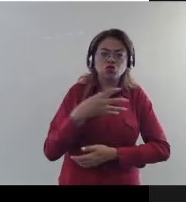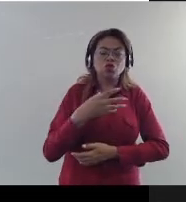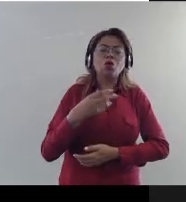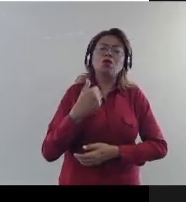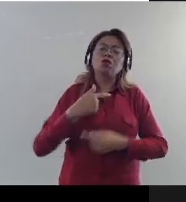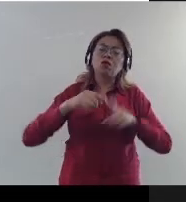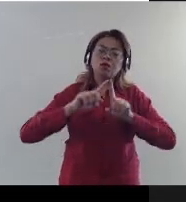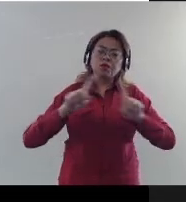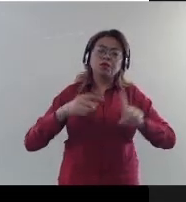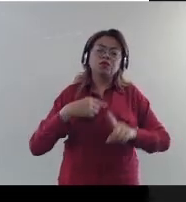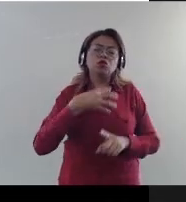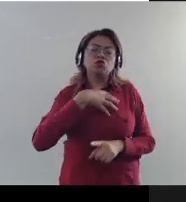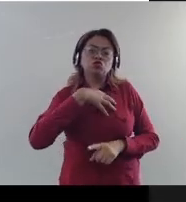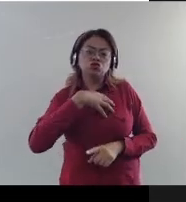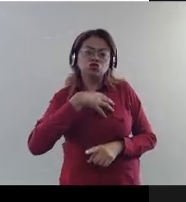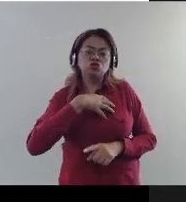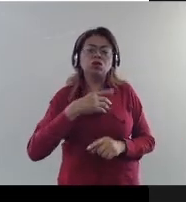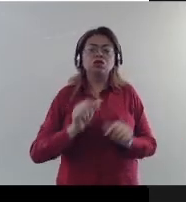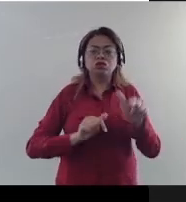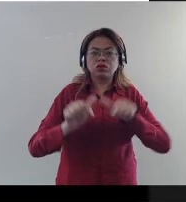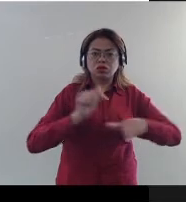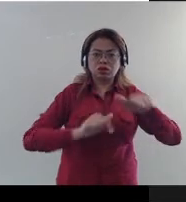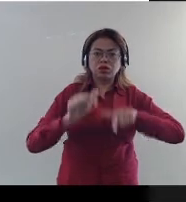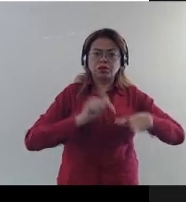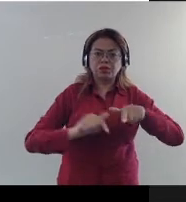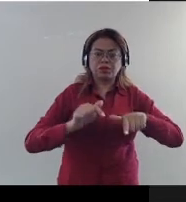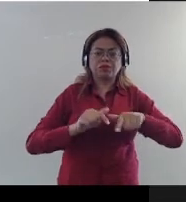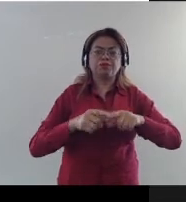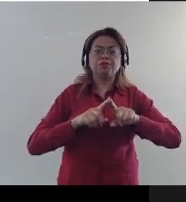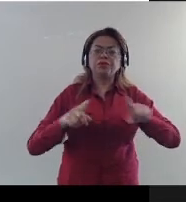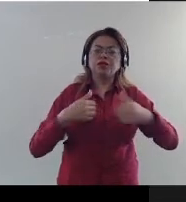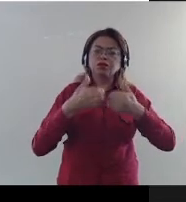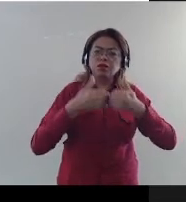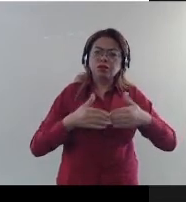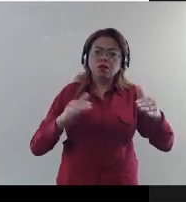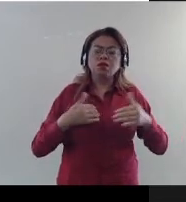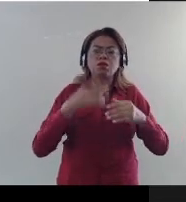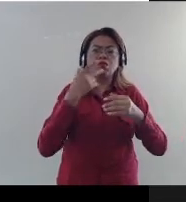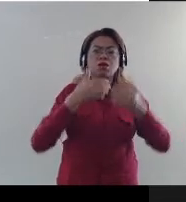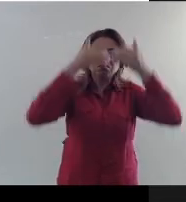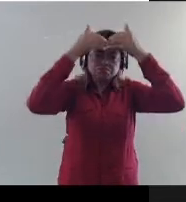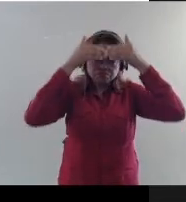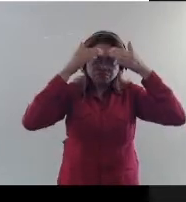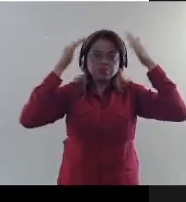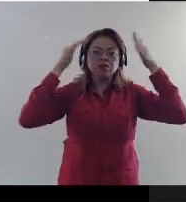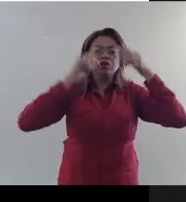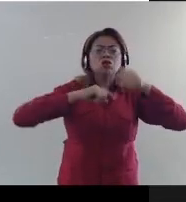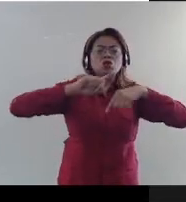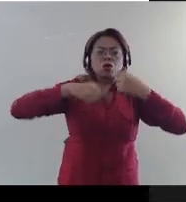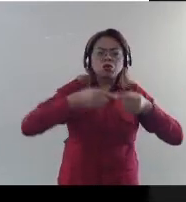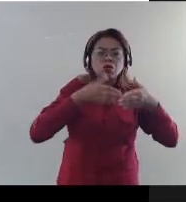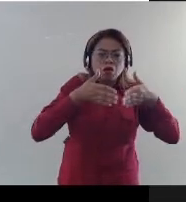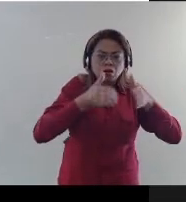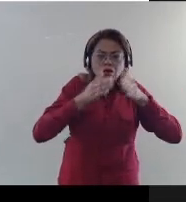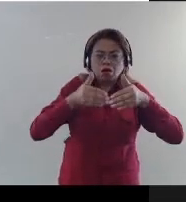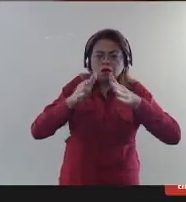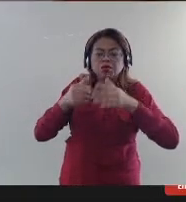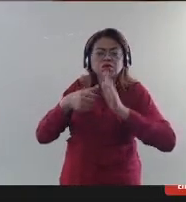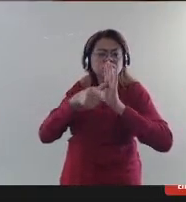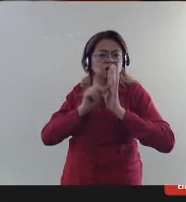na nossa forma de atuar, né? Abrindo, inclusive, na minha opinião, tantos outros caminhos que antes